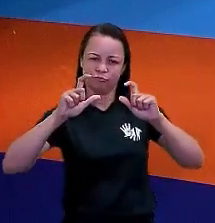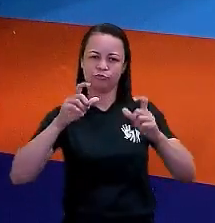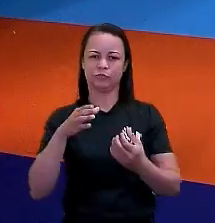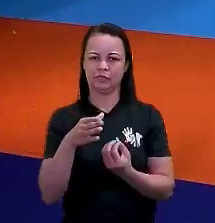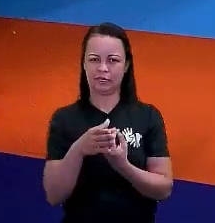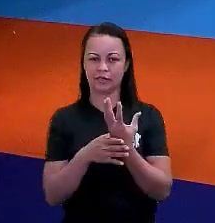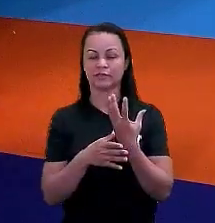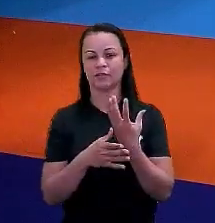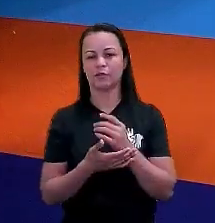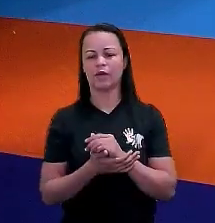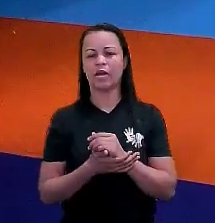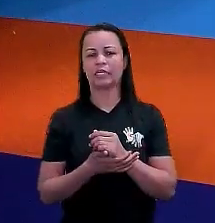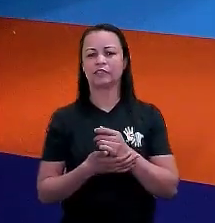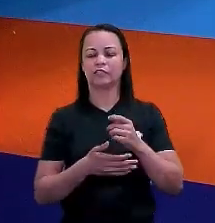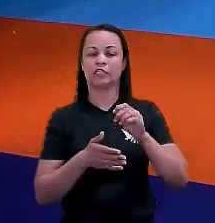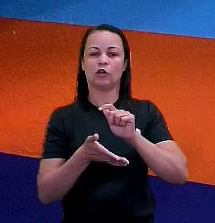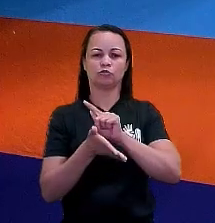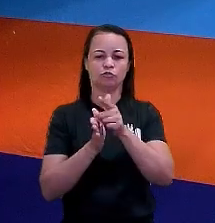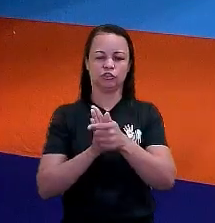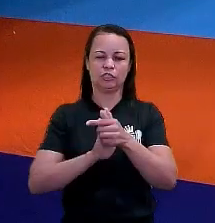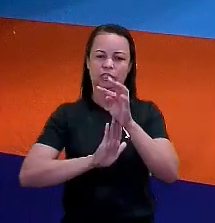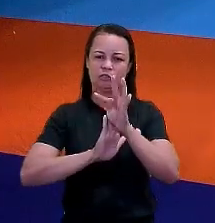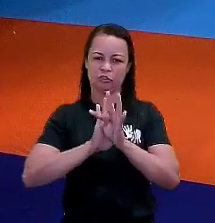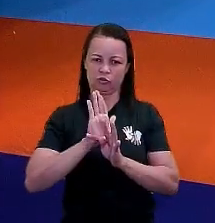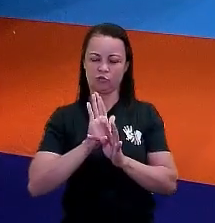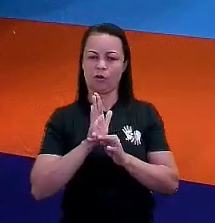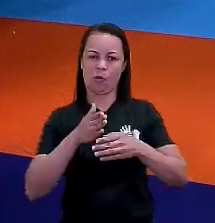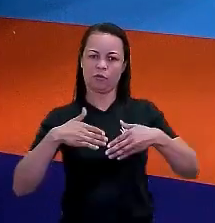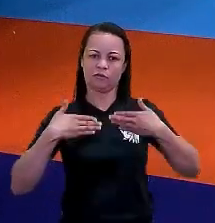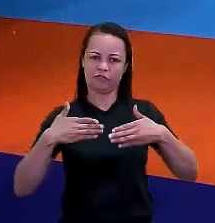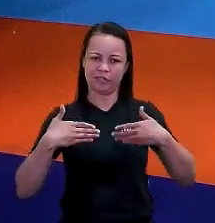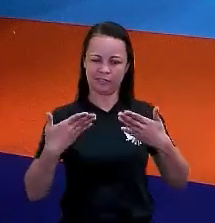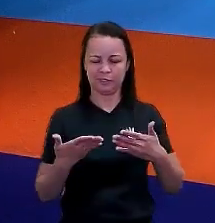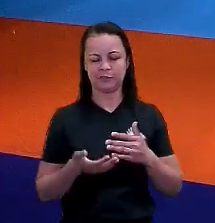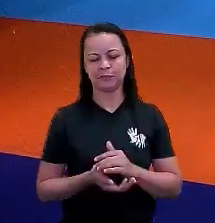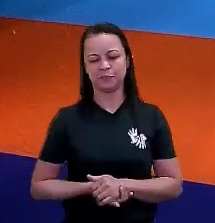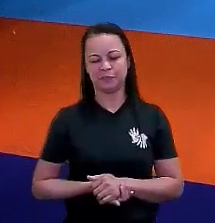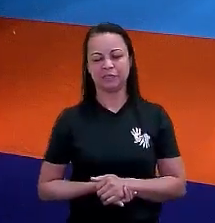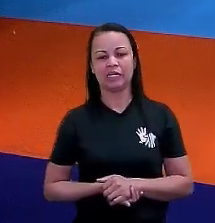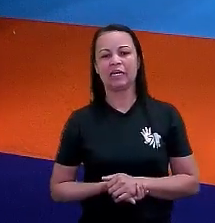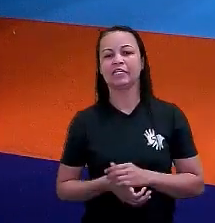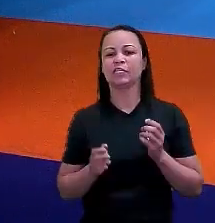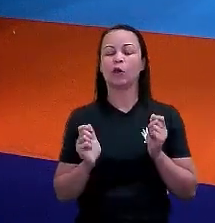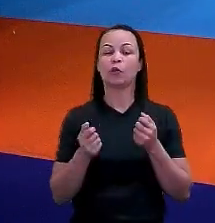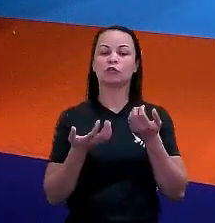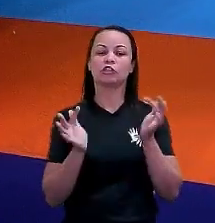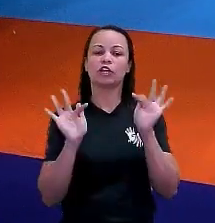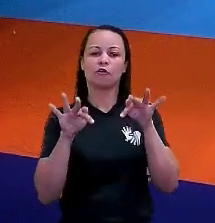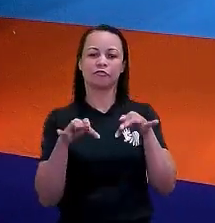tirinhas, que é um gênero textual muito divertido, tá certo? Então, a gente vai ficando